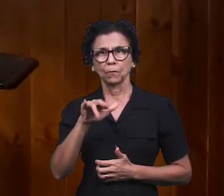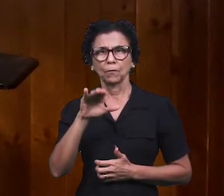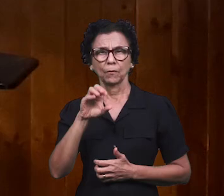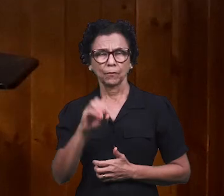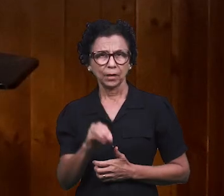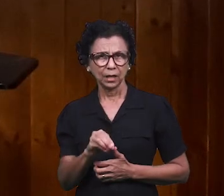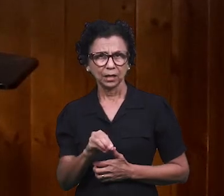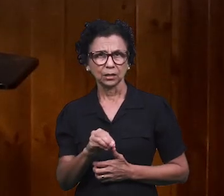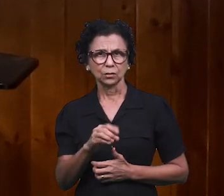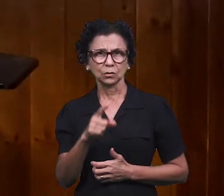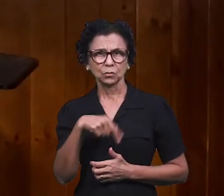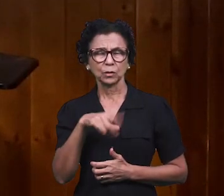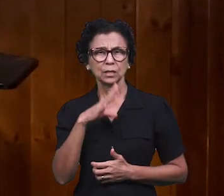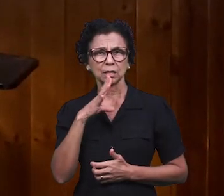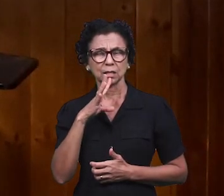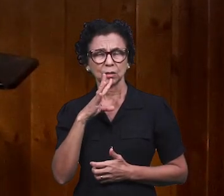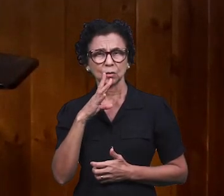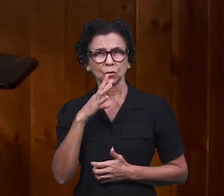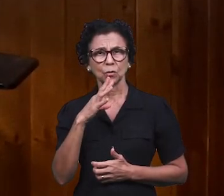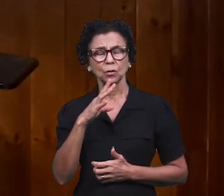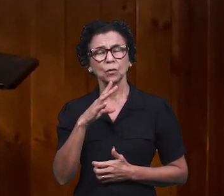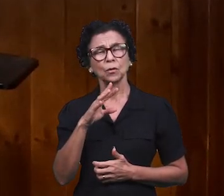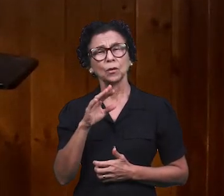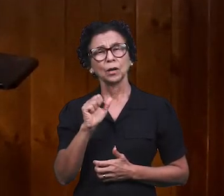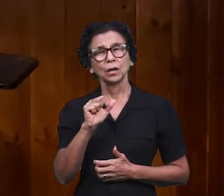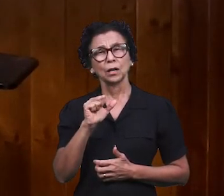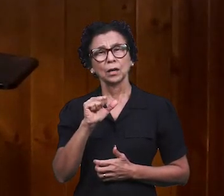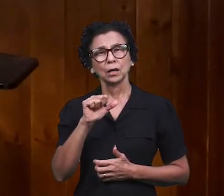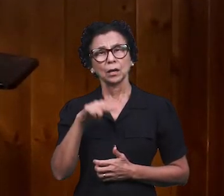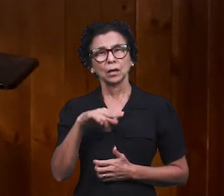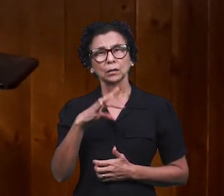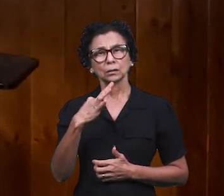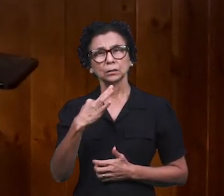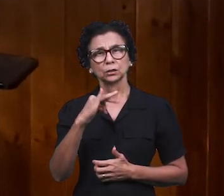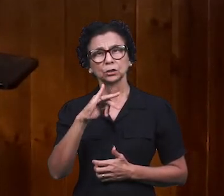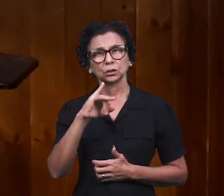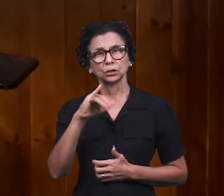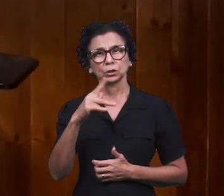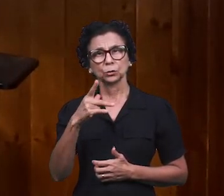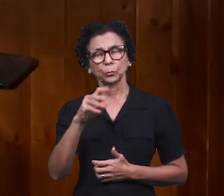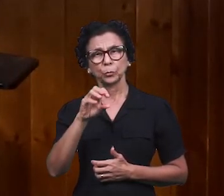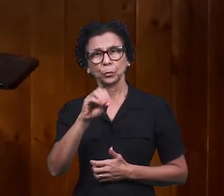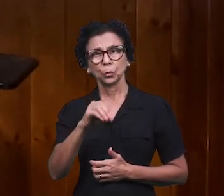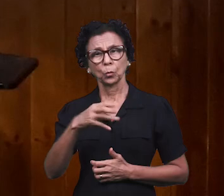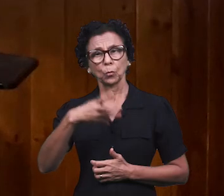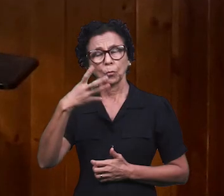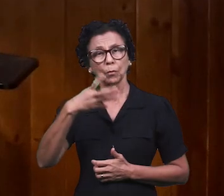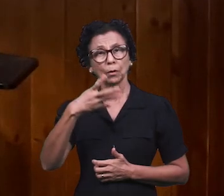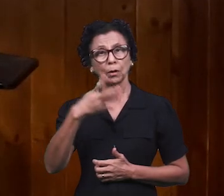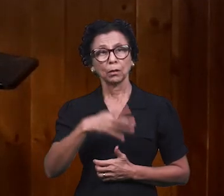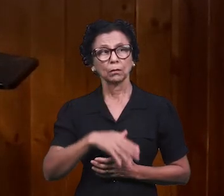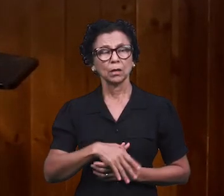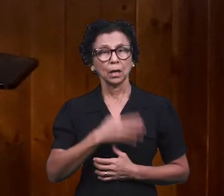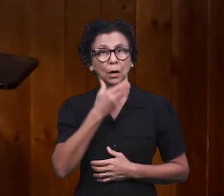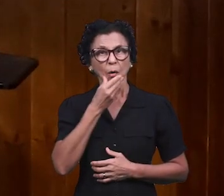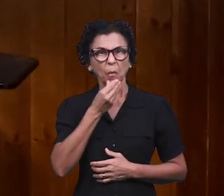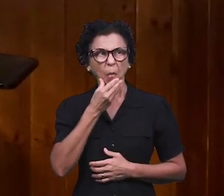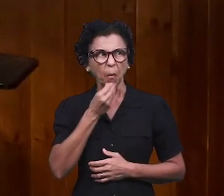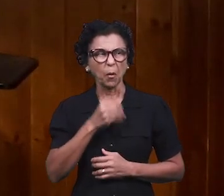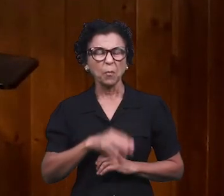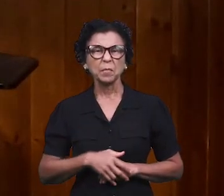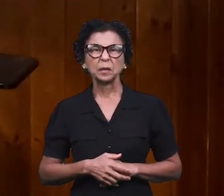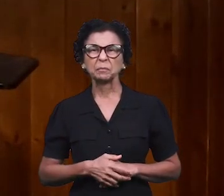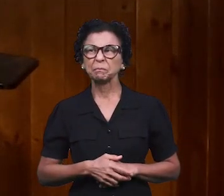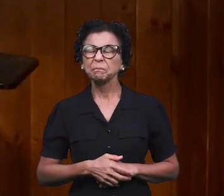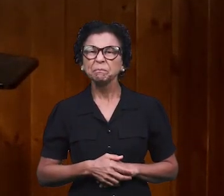IV. O que ele fez? Ele fez uma coisa terrível, ele fazia práticas